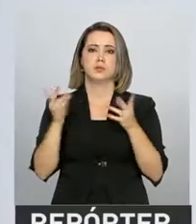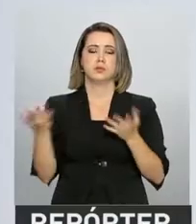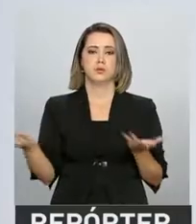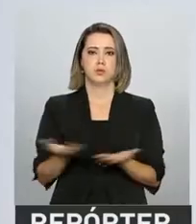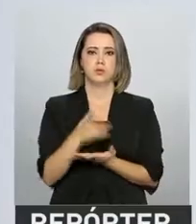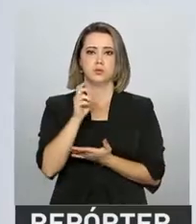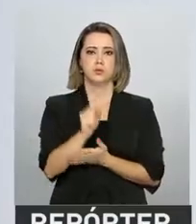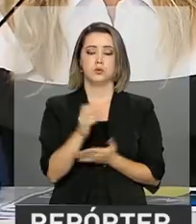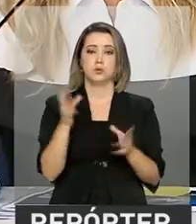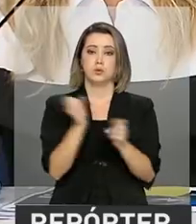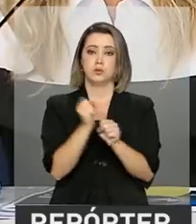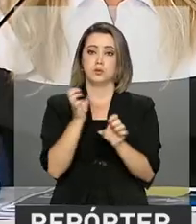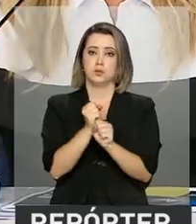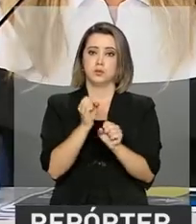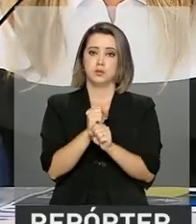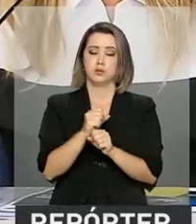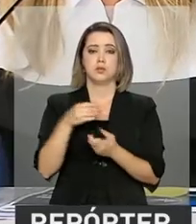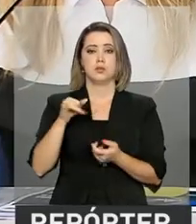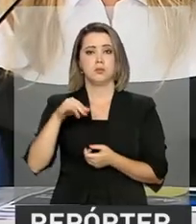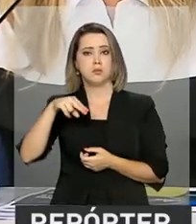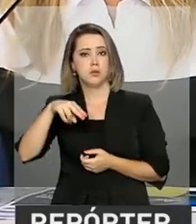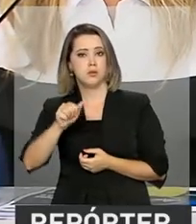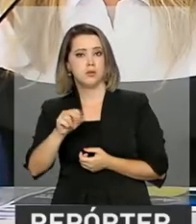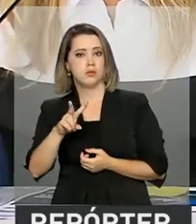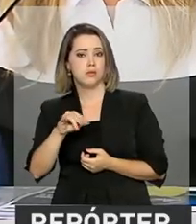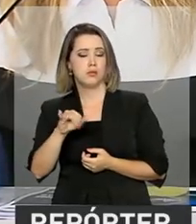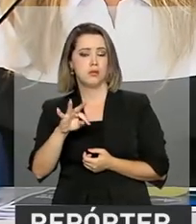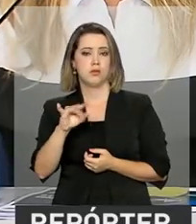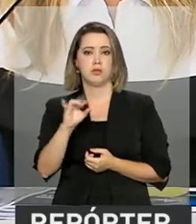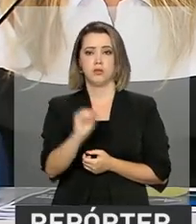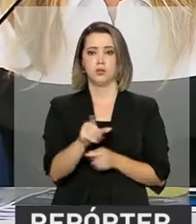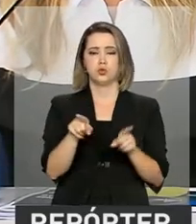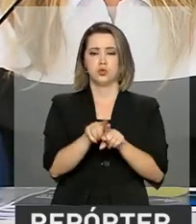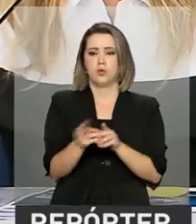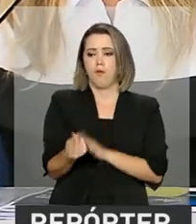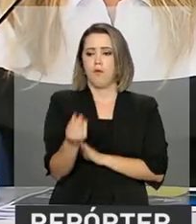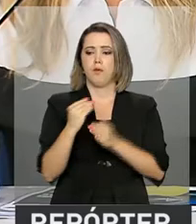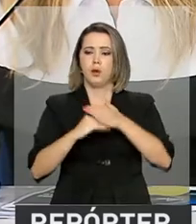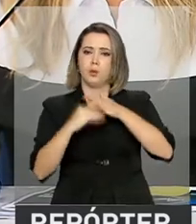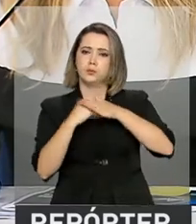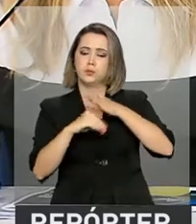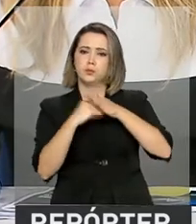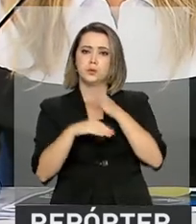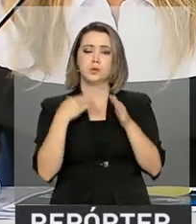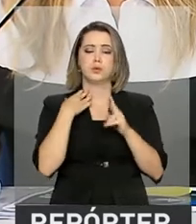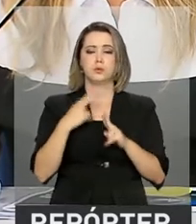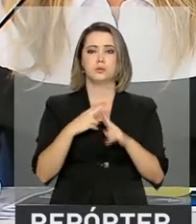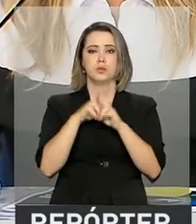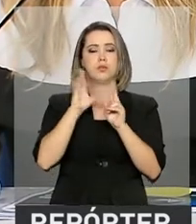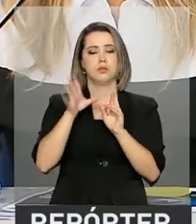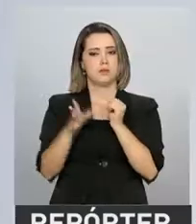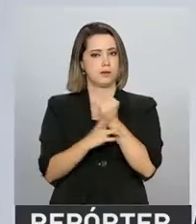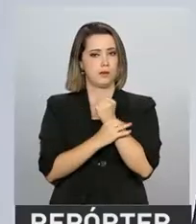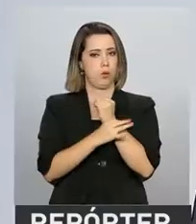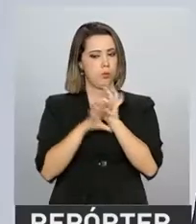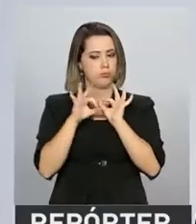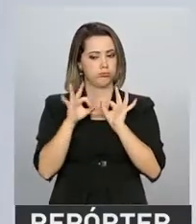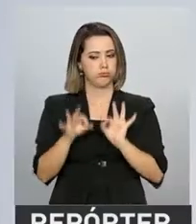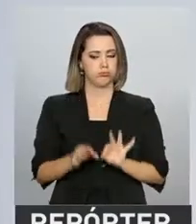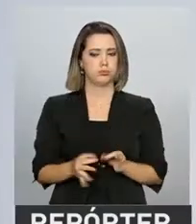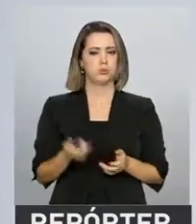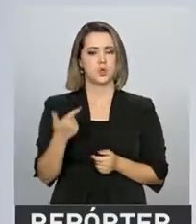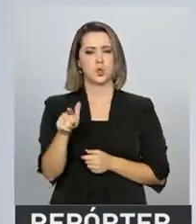contas inativas e dos empréstimos consignados os recursos depositados na caixa estão garantidos não há